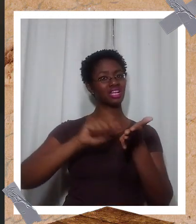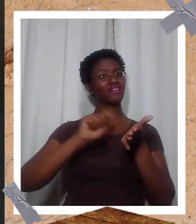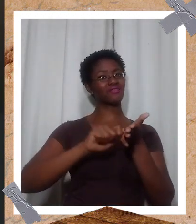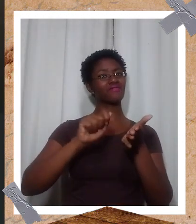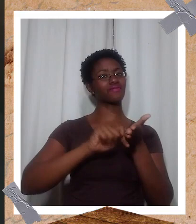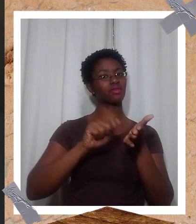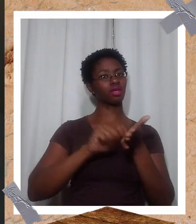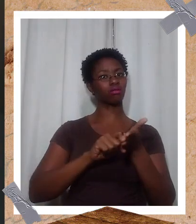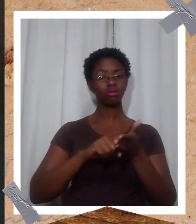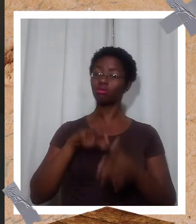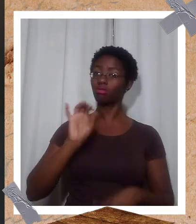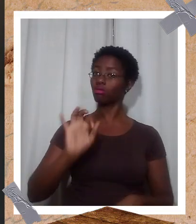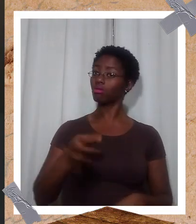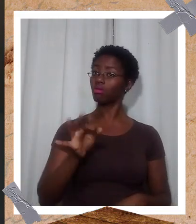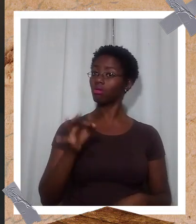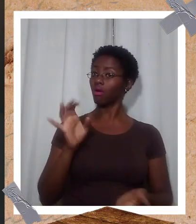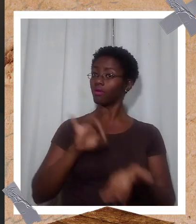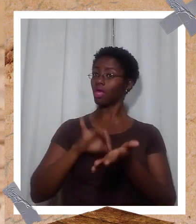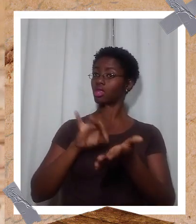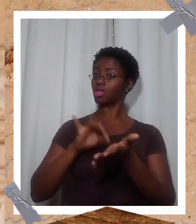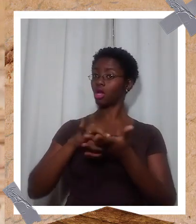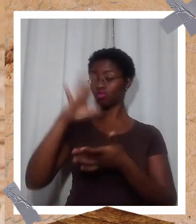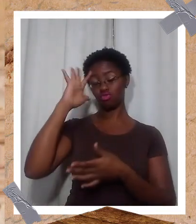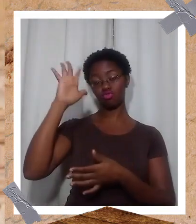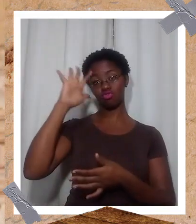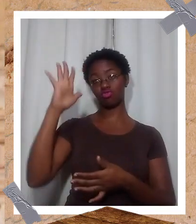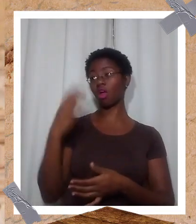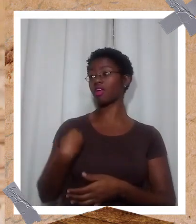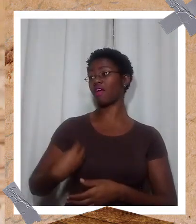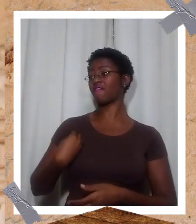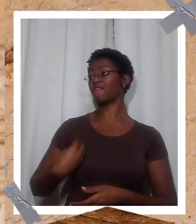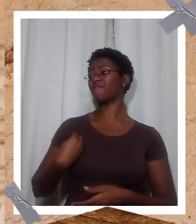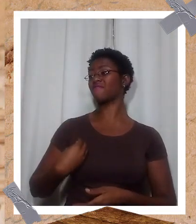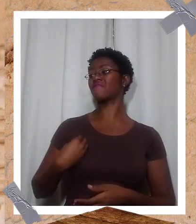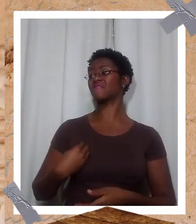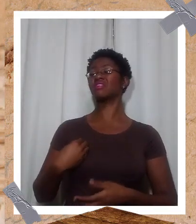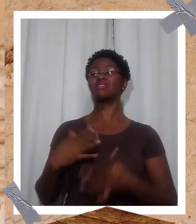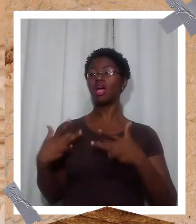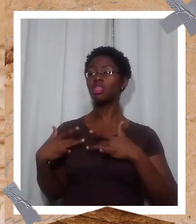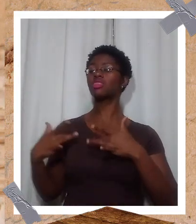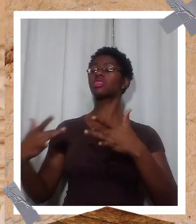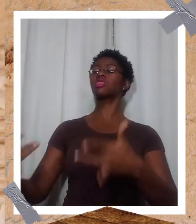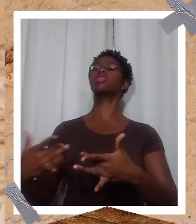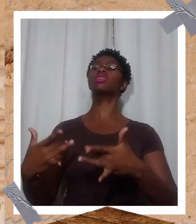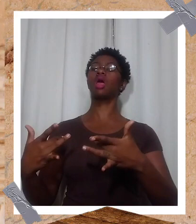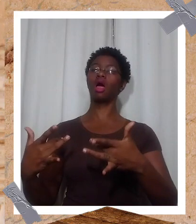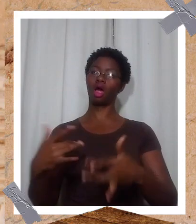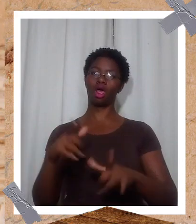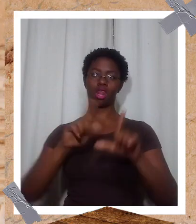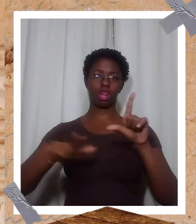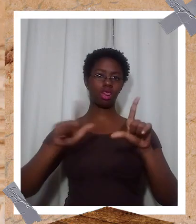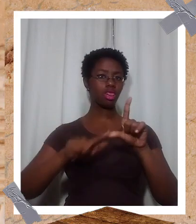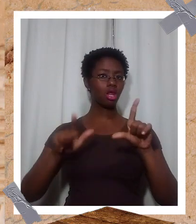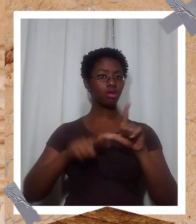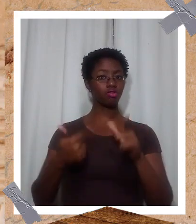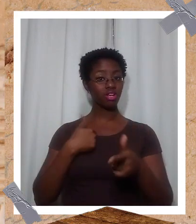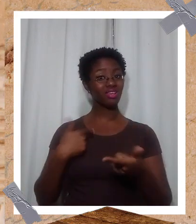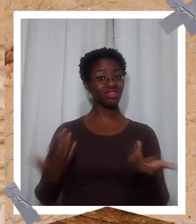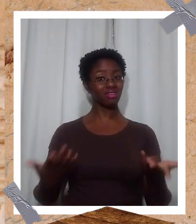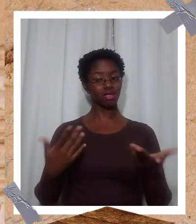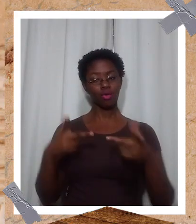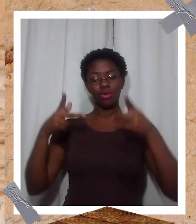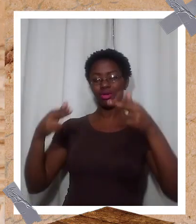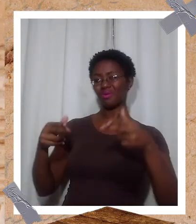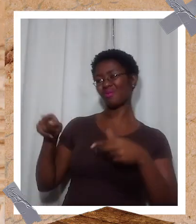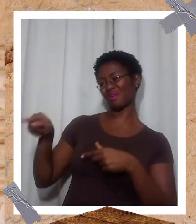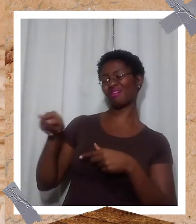Ela realmente tinha esse sonho de escrever, de viver de literatura, né? E eu me pego muito assim com o sonho de Carolina,